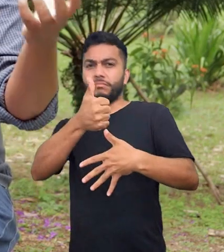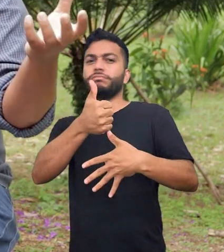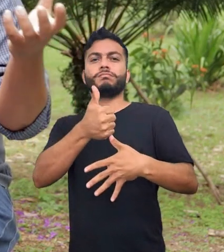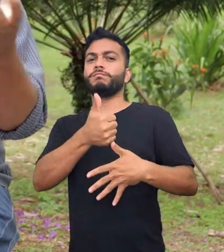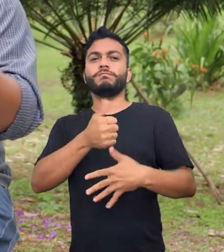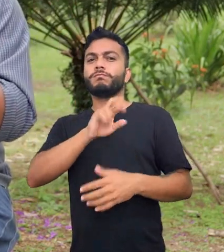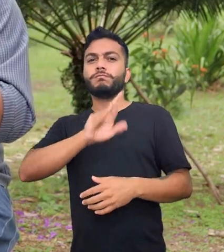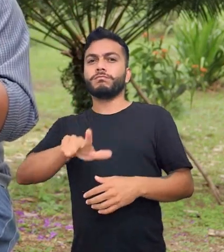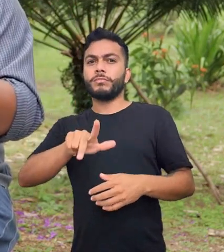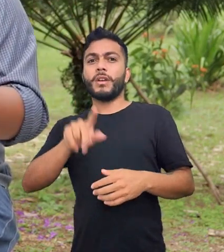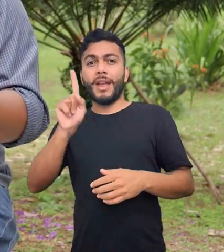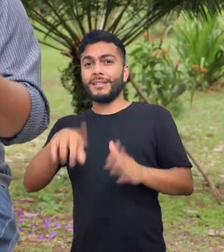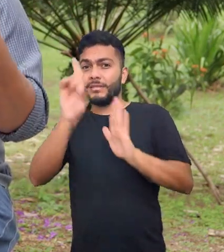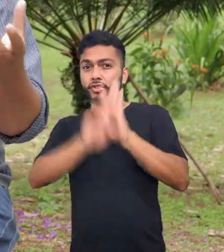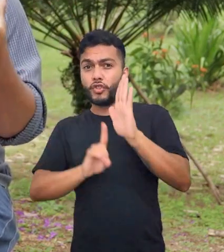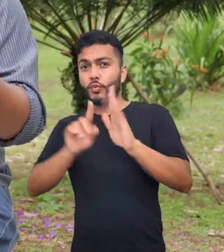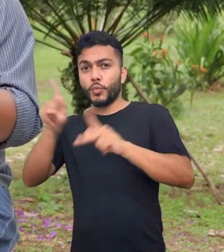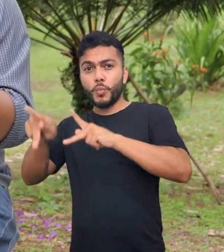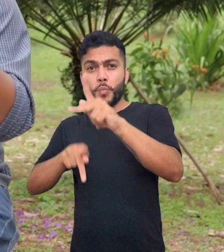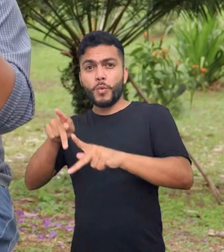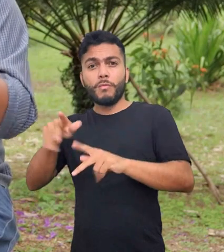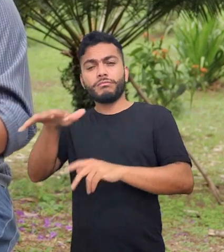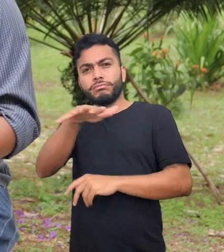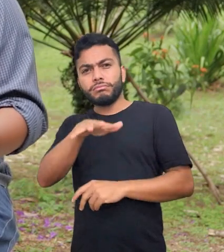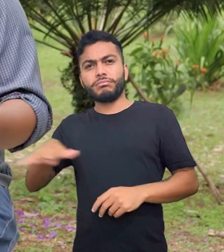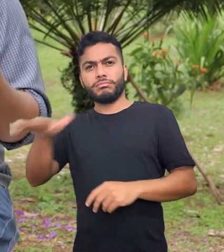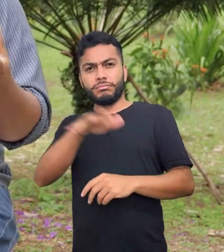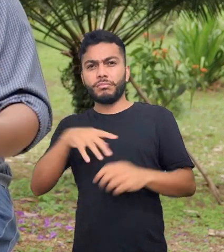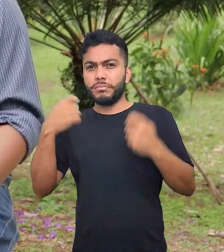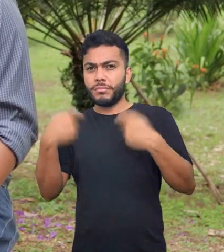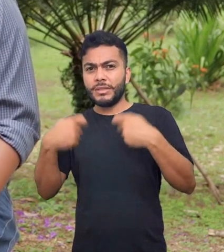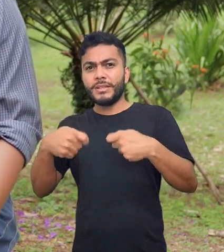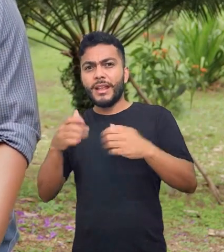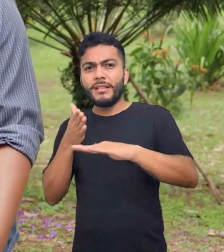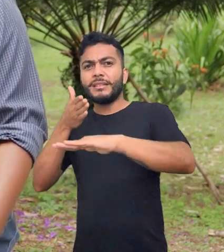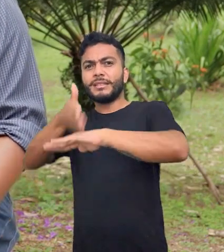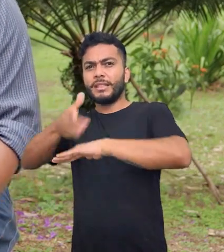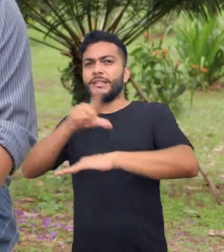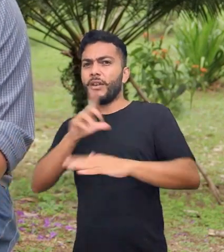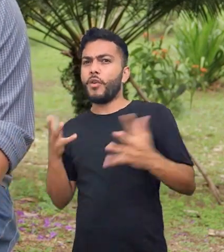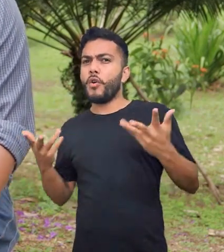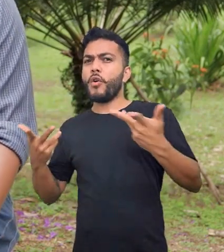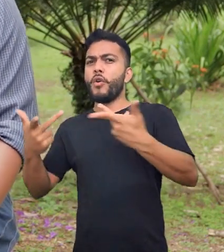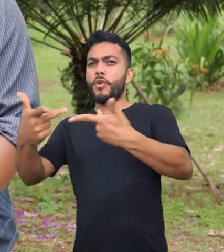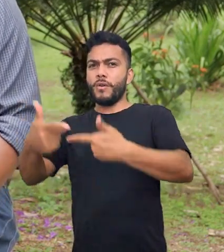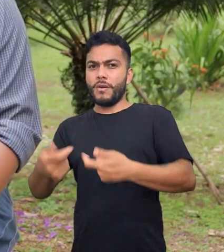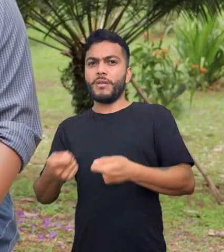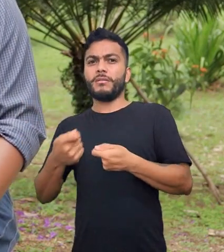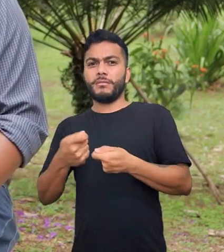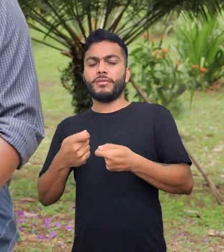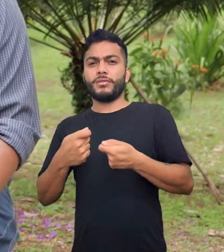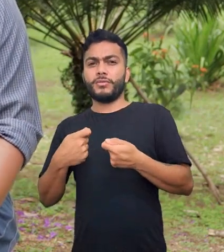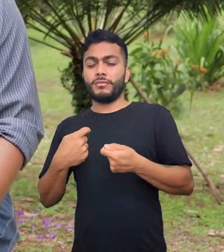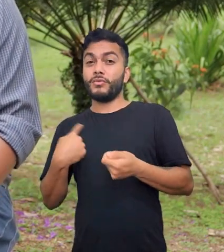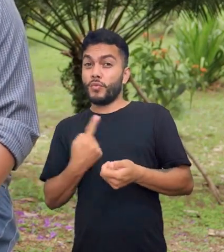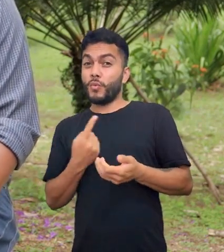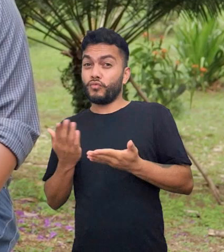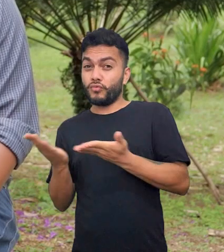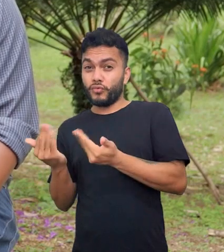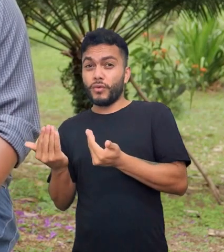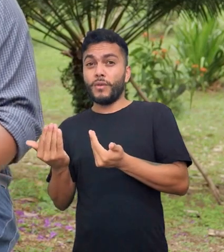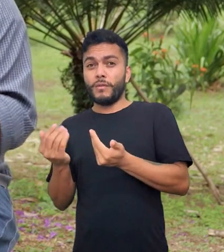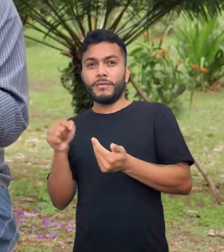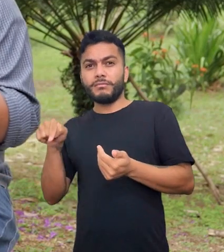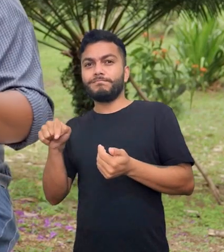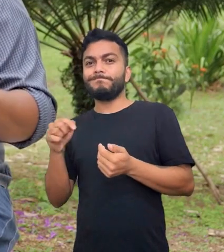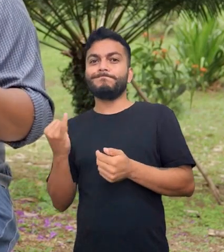para privilegiados e privilegiadas. Ela precisa ser direito dos nossos povos e ela precisa ser acessada com qualidade por esses povos, e